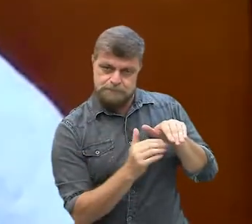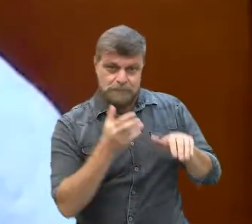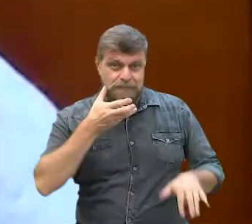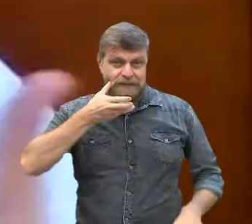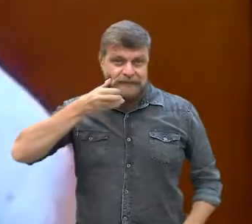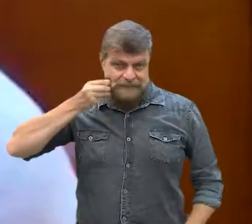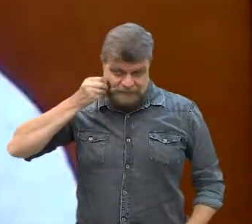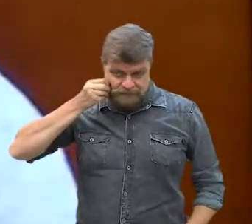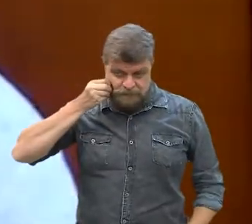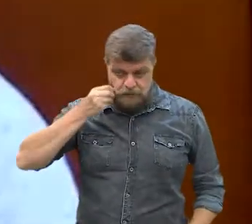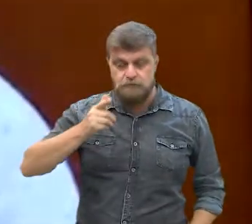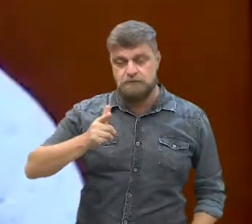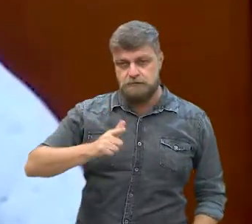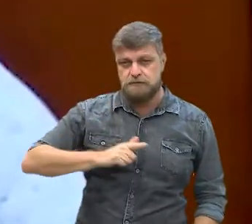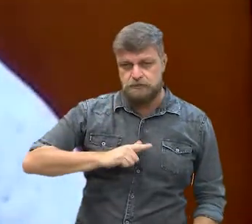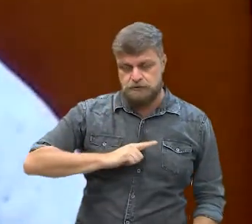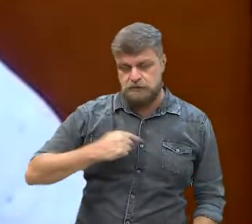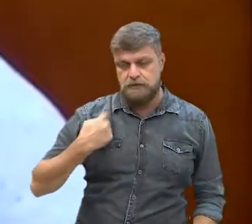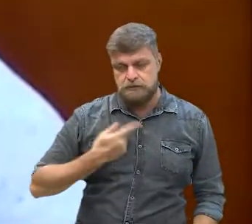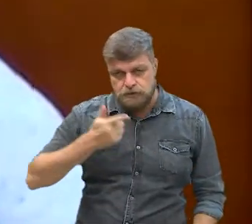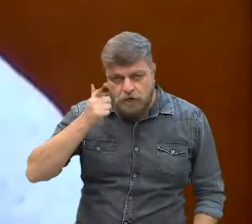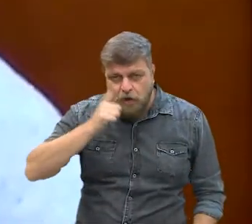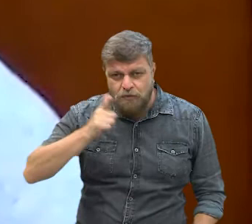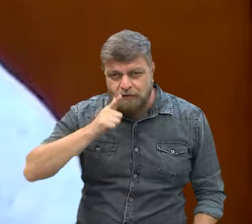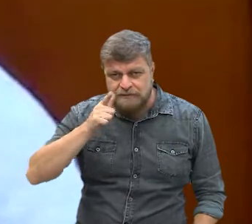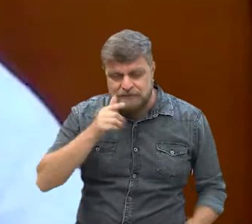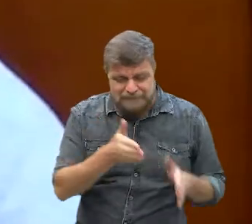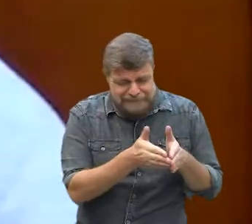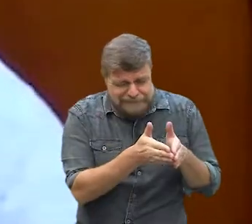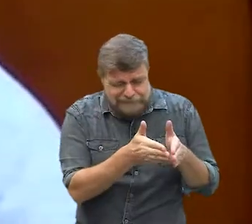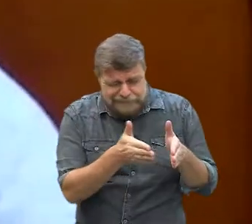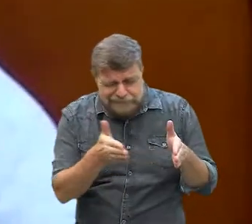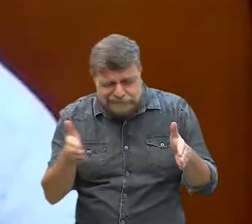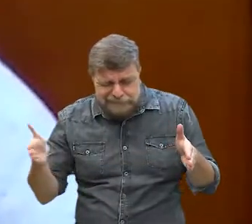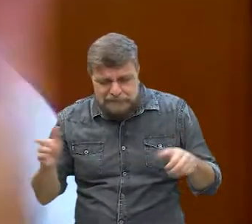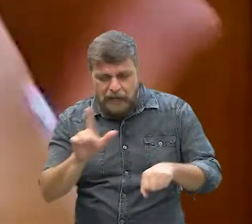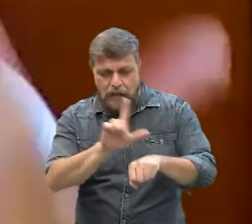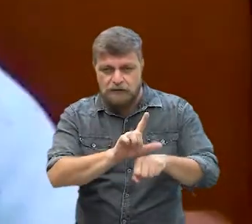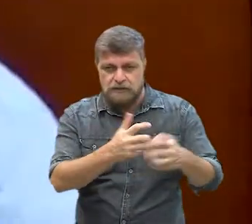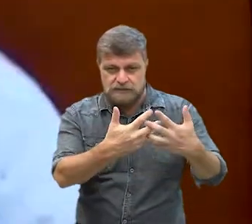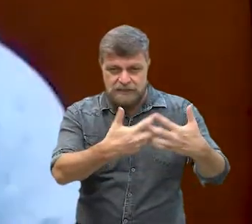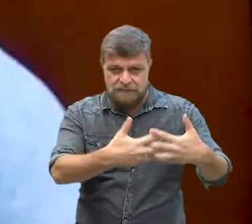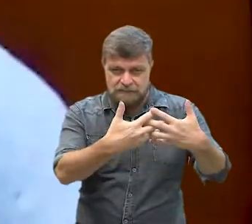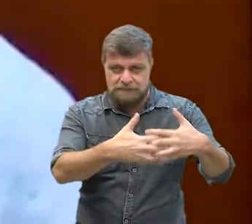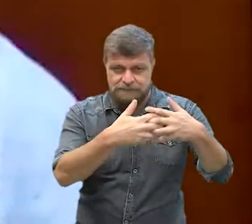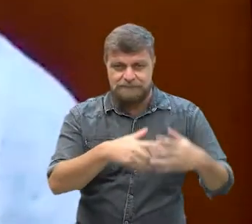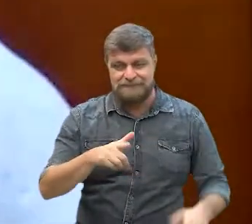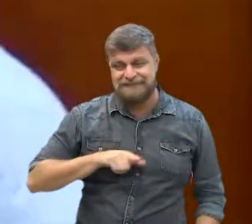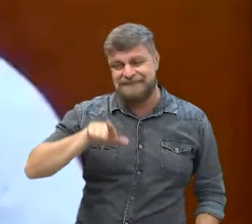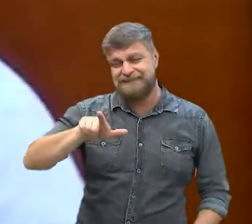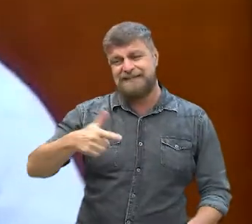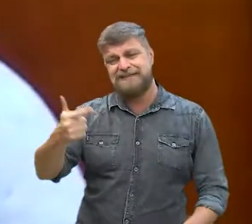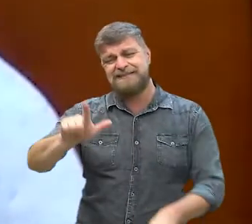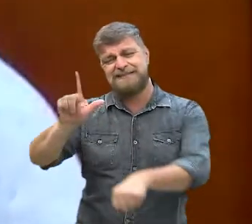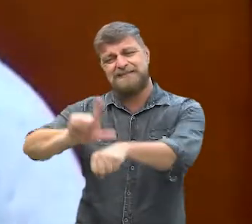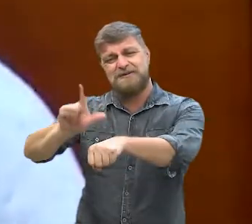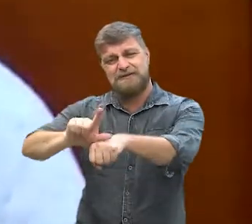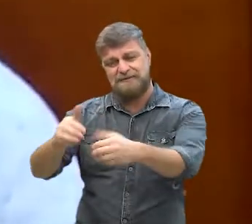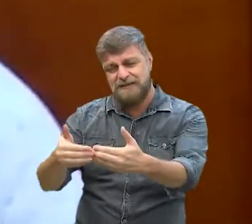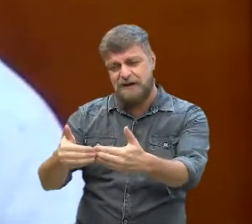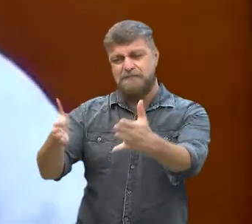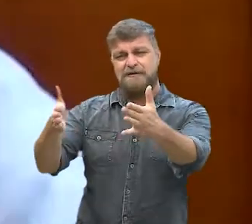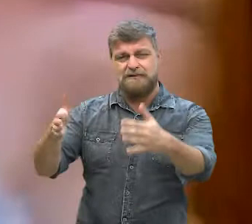suportar alguma necessidade. Né? E a gente conseguiu, durante esse tempo, se manter. O único problema é que a gente tinha acabado de abrir uma outra